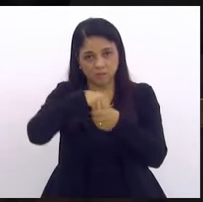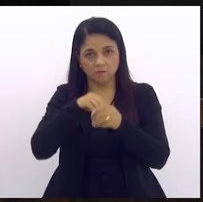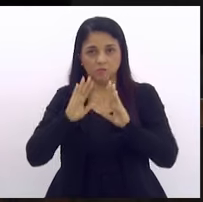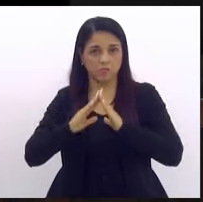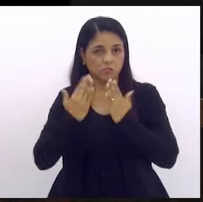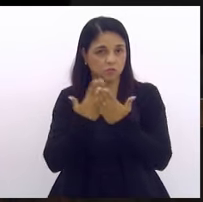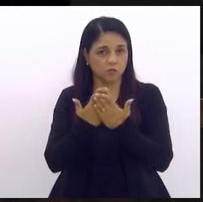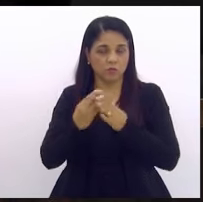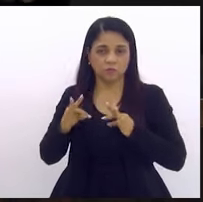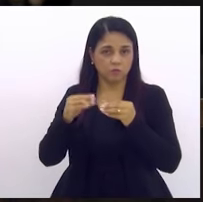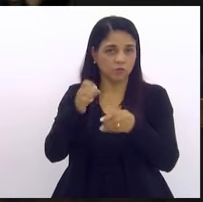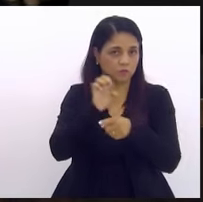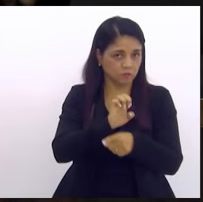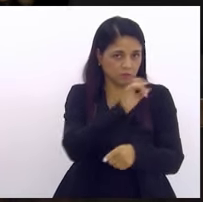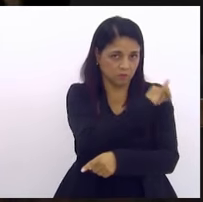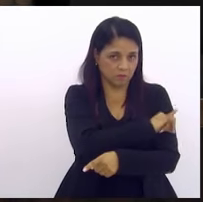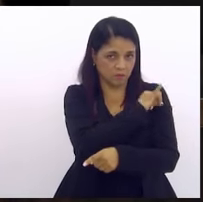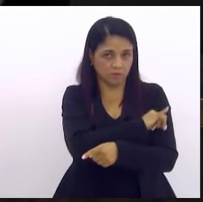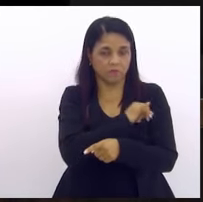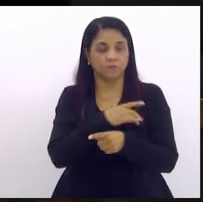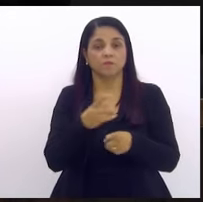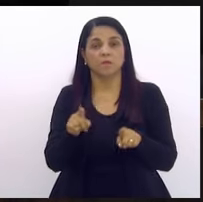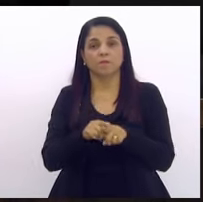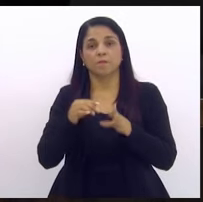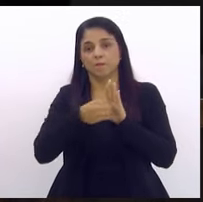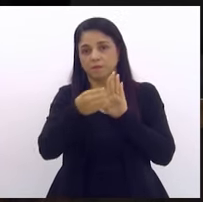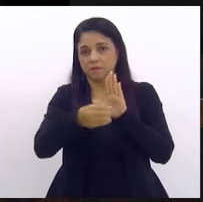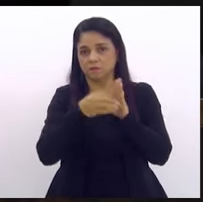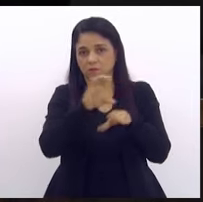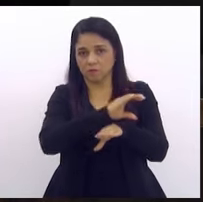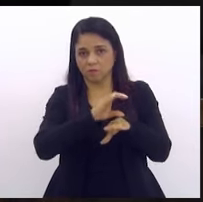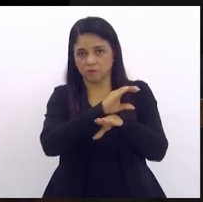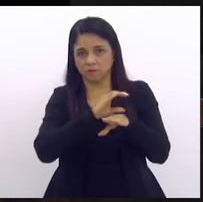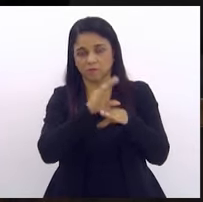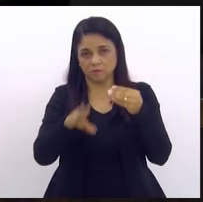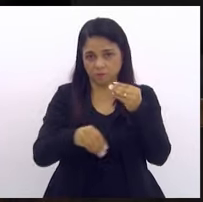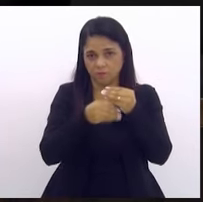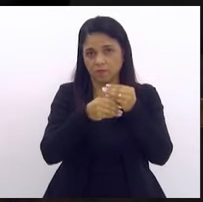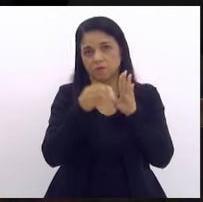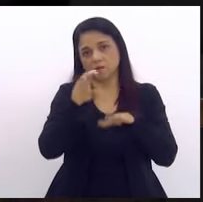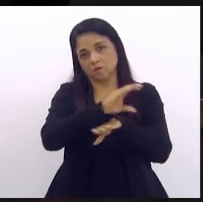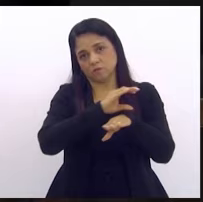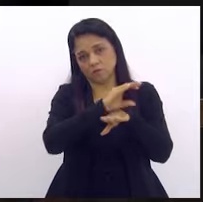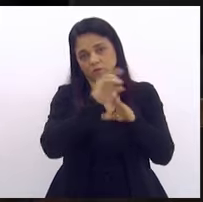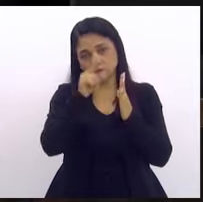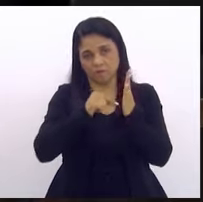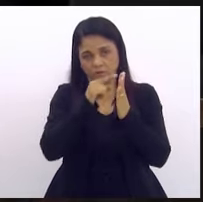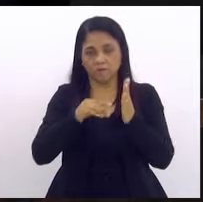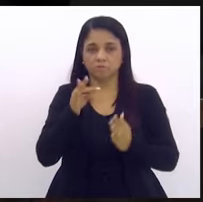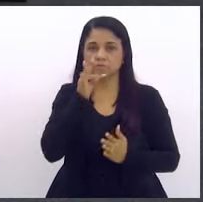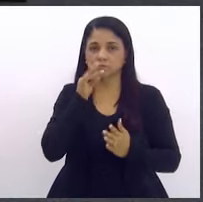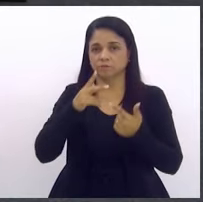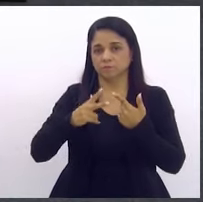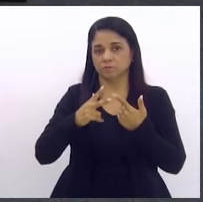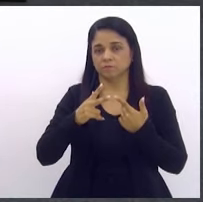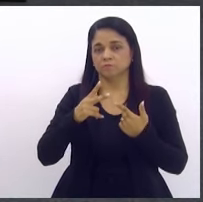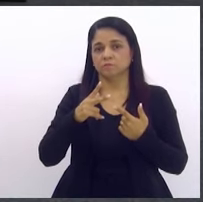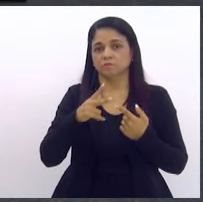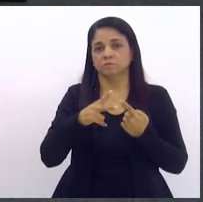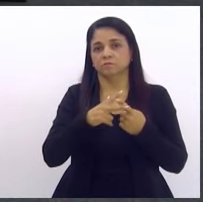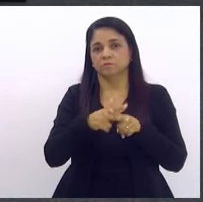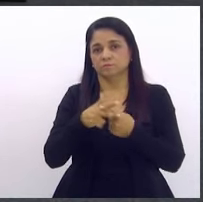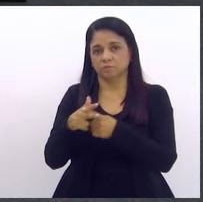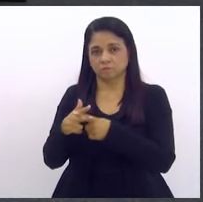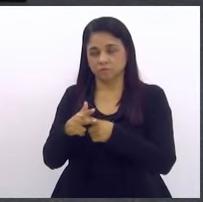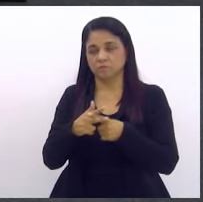toda a rede estadual de ensino, pendendo de parecer da Comissão de Emendas Constitucionais e Vetos, deputado Jorge Felipe Neto. Pela